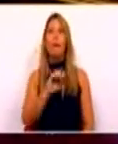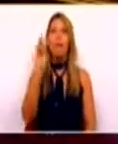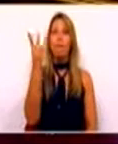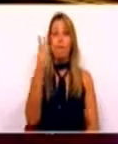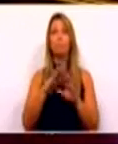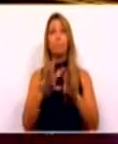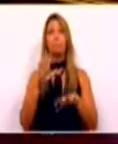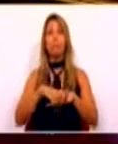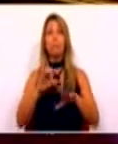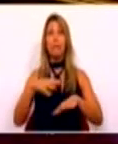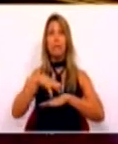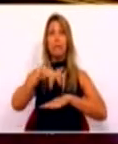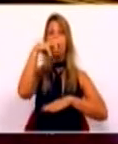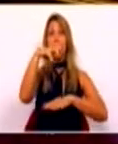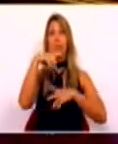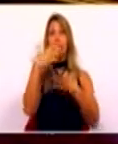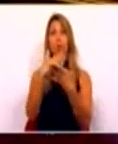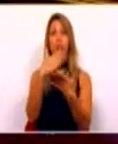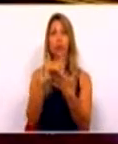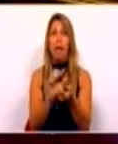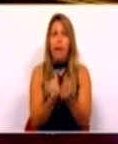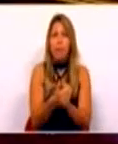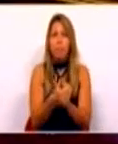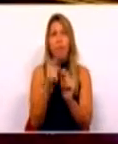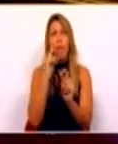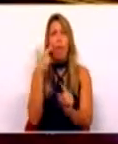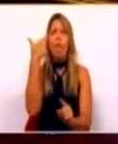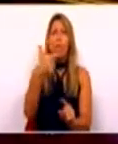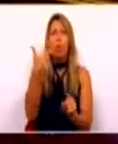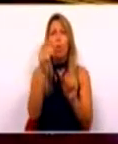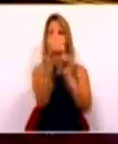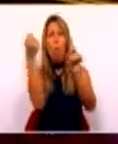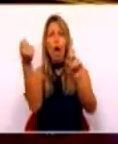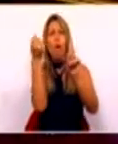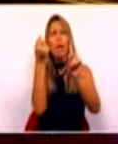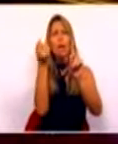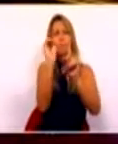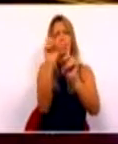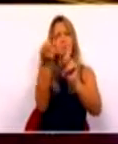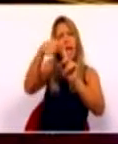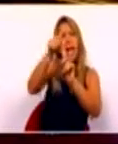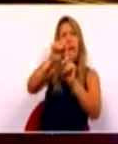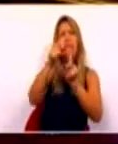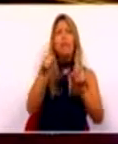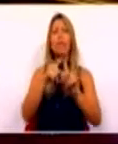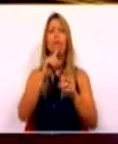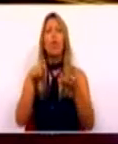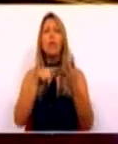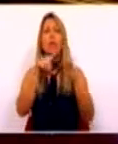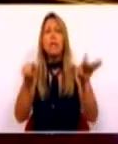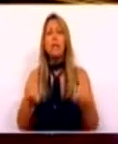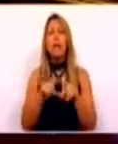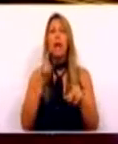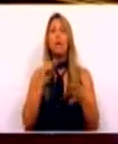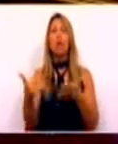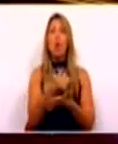edifícios escolares para a sua adaptação futura, em termos de cassivos, em termos de sala fixa por turma, um segundo nível dos manuais escolares e recursos